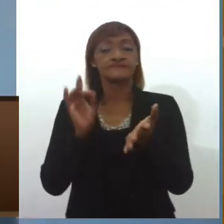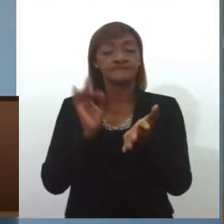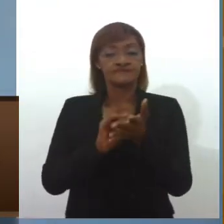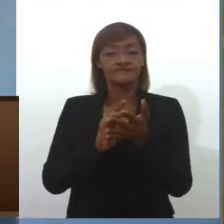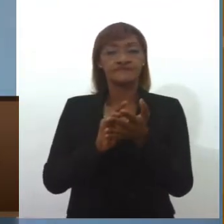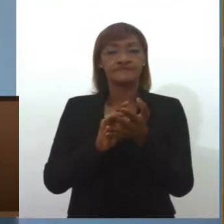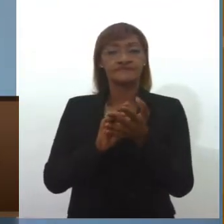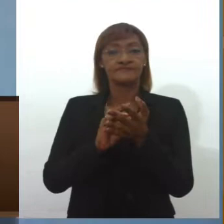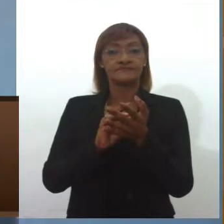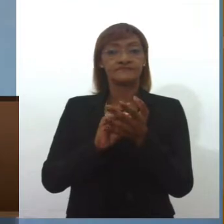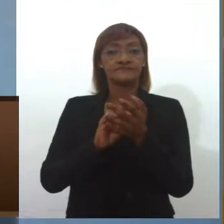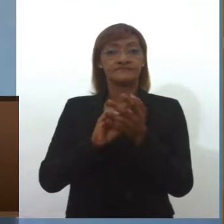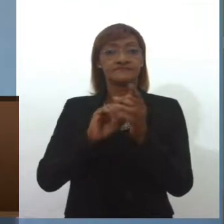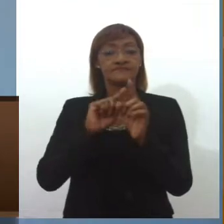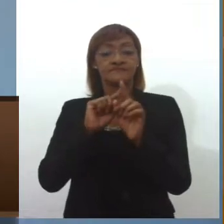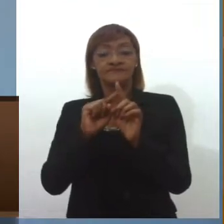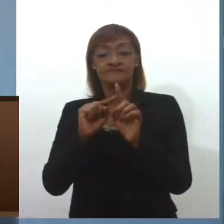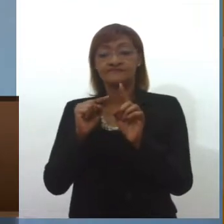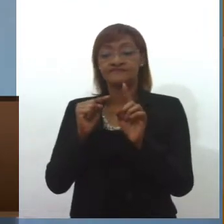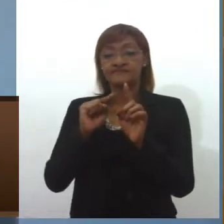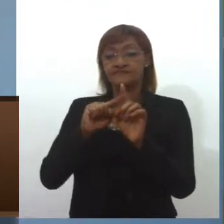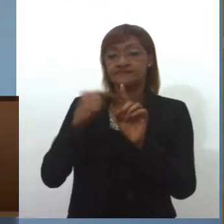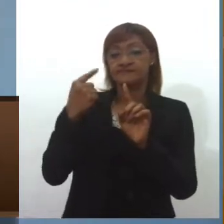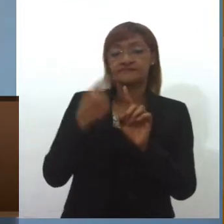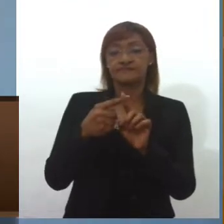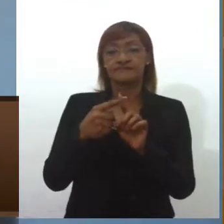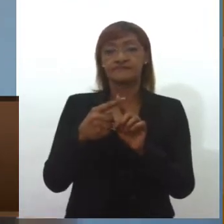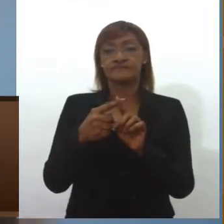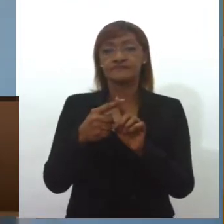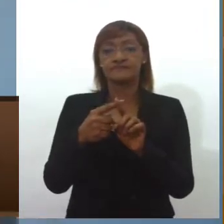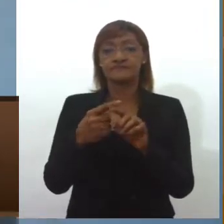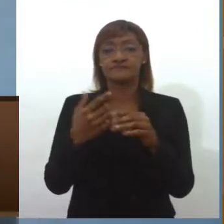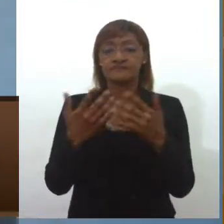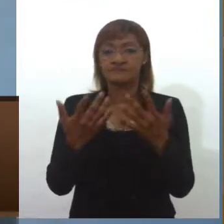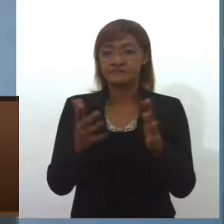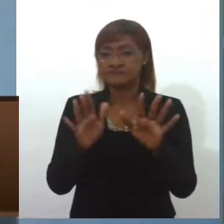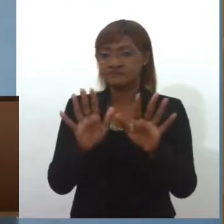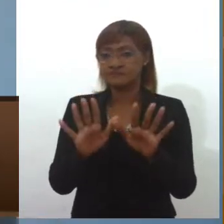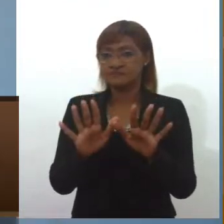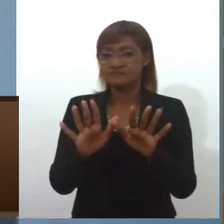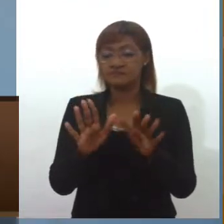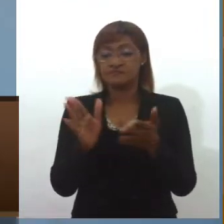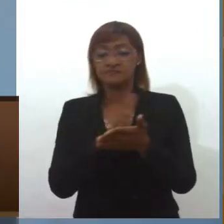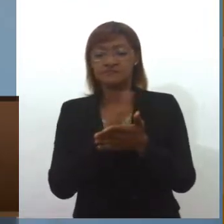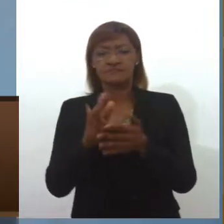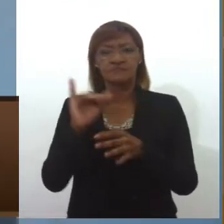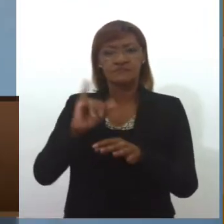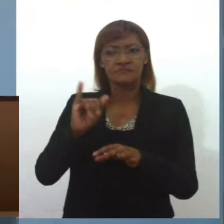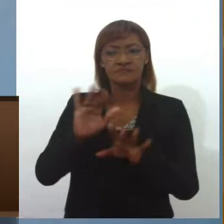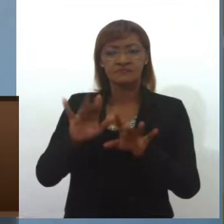cresce, isso desestimula, bom, aí tem algumas coisas interessantes, mas vamos pensar do